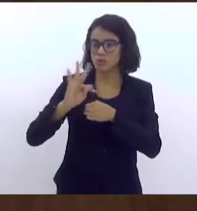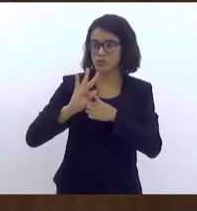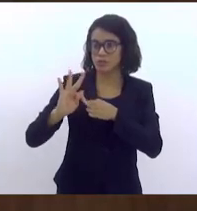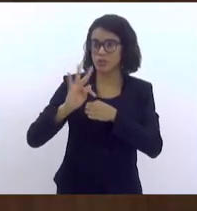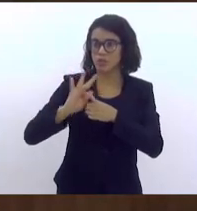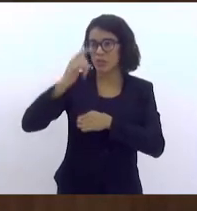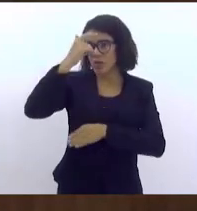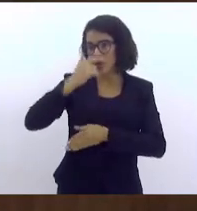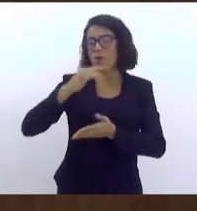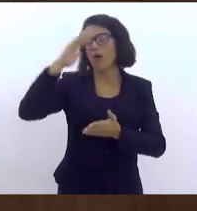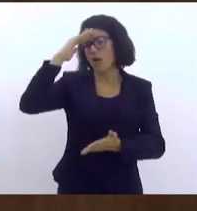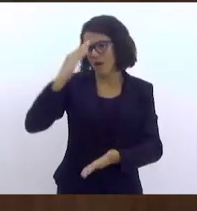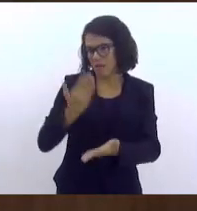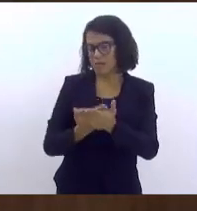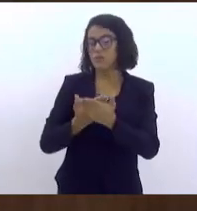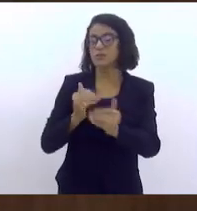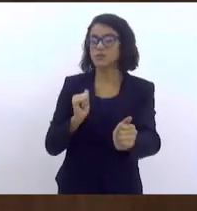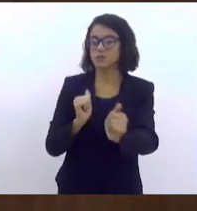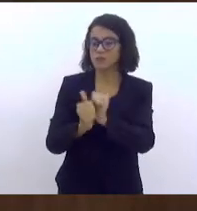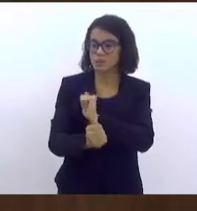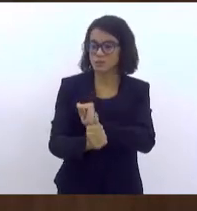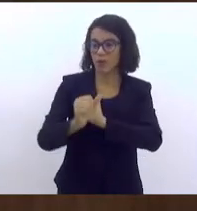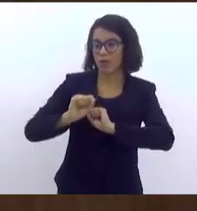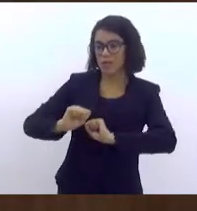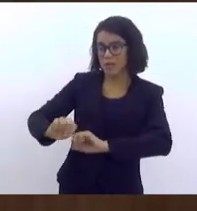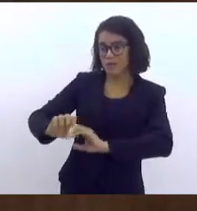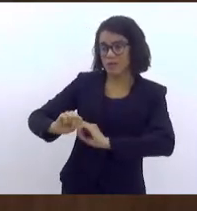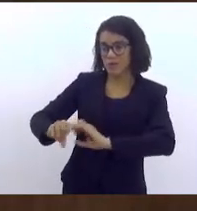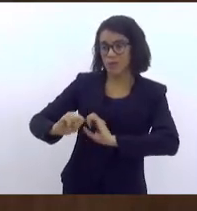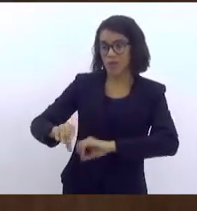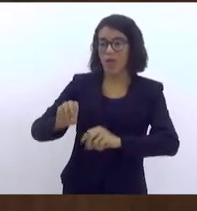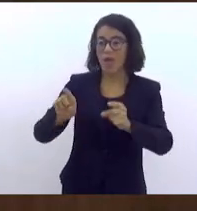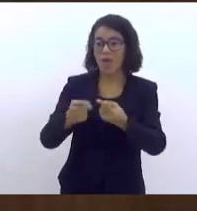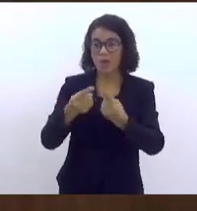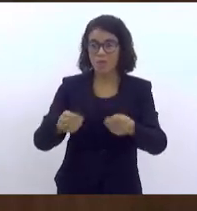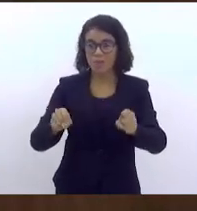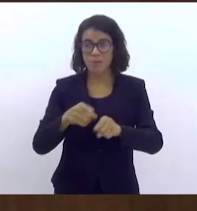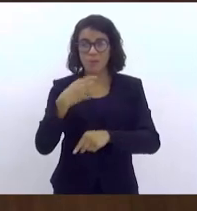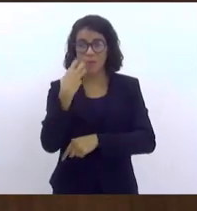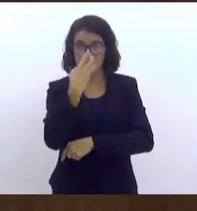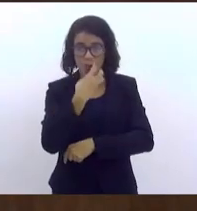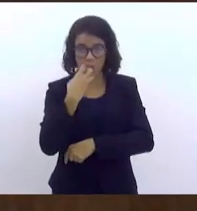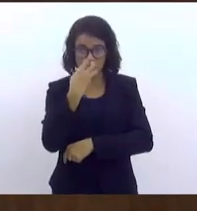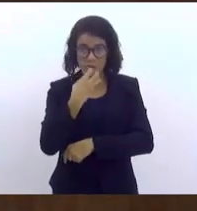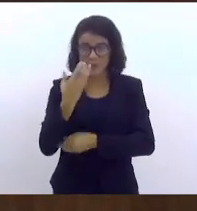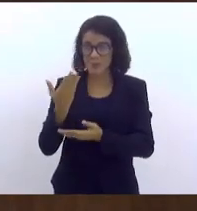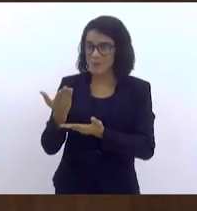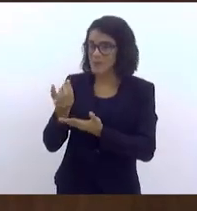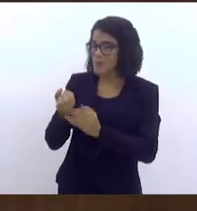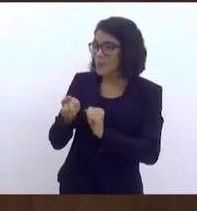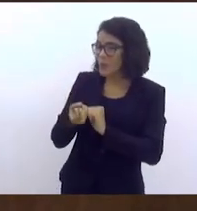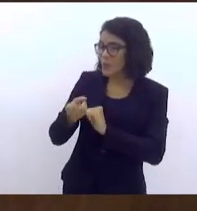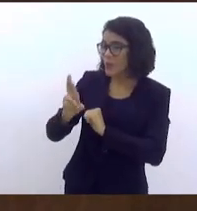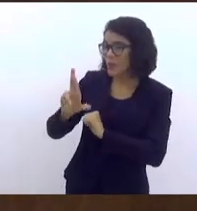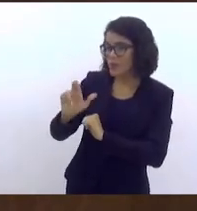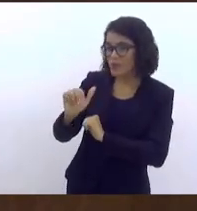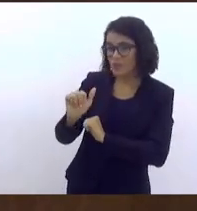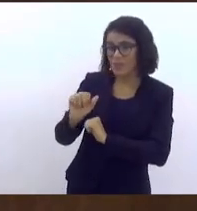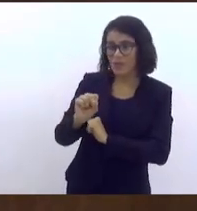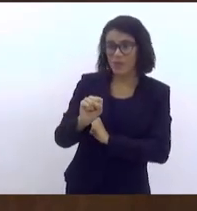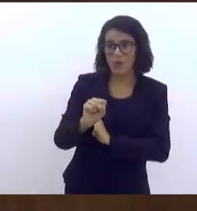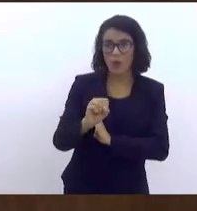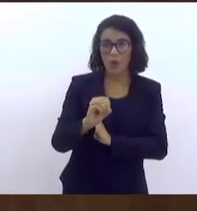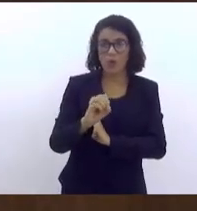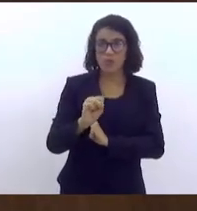eu acredito que o esporte a educação a música A doutora Roseane